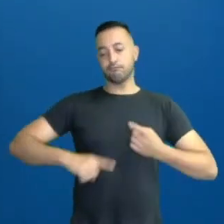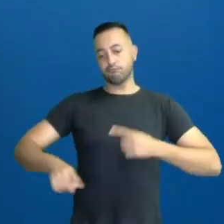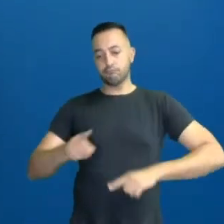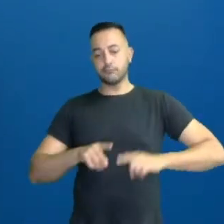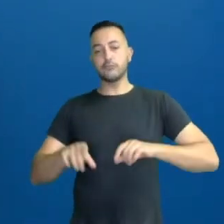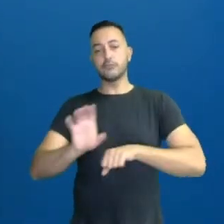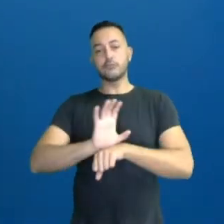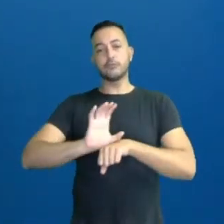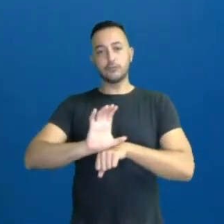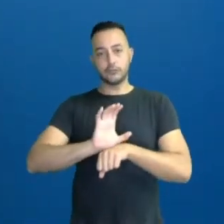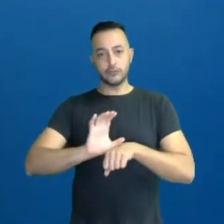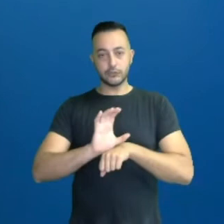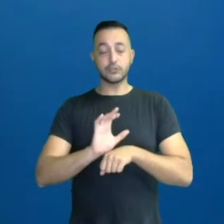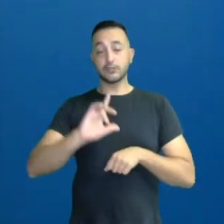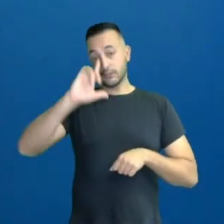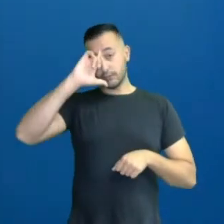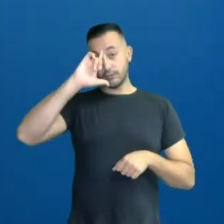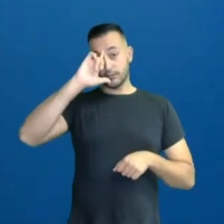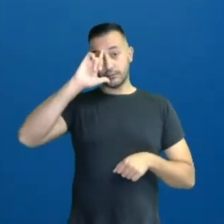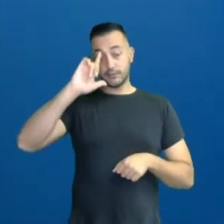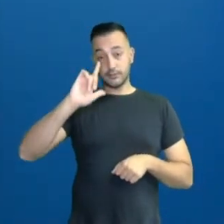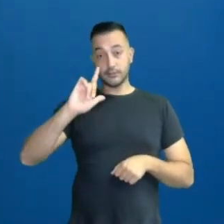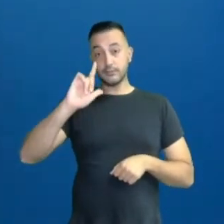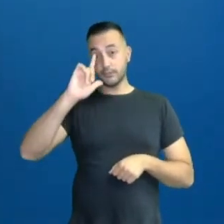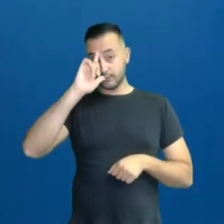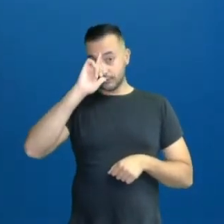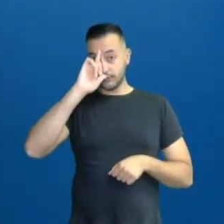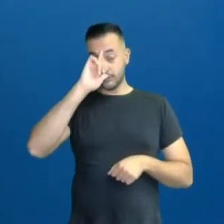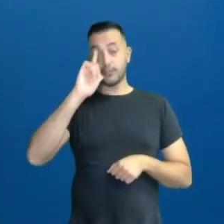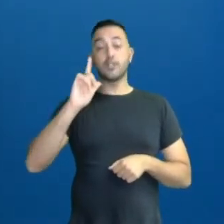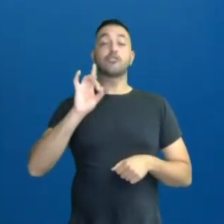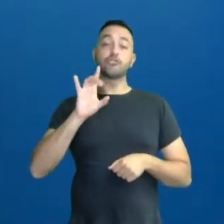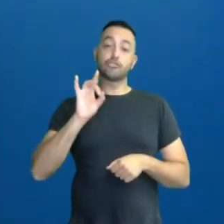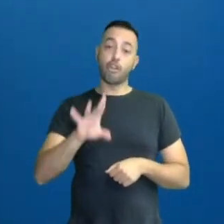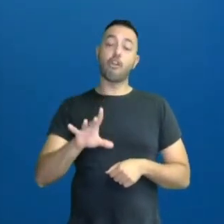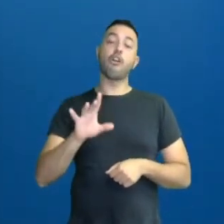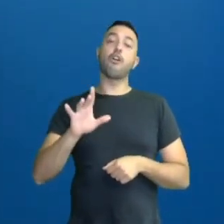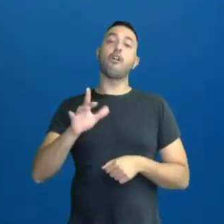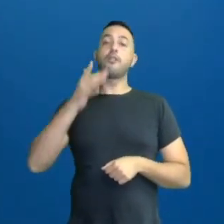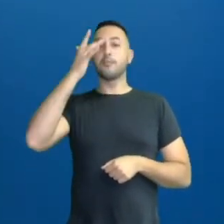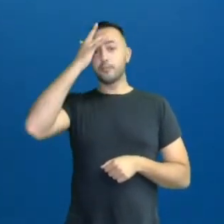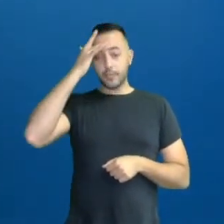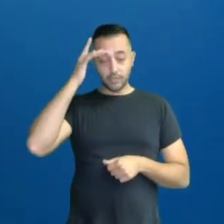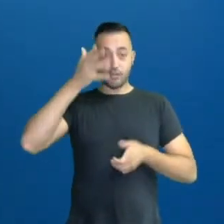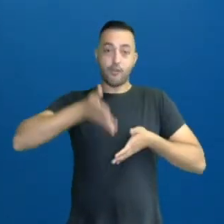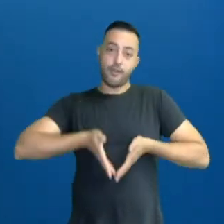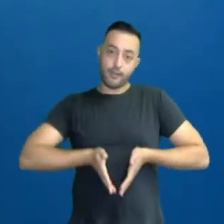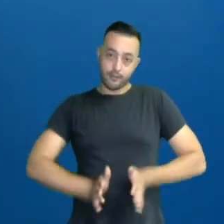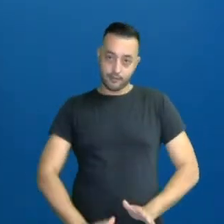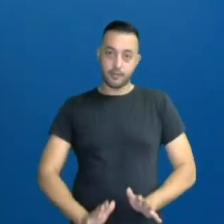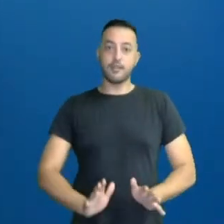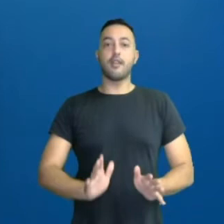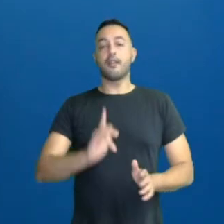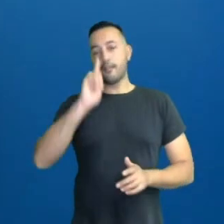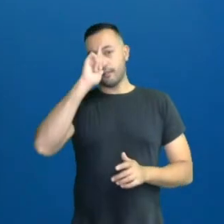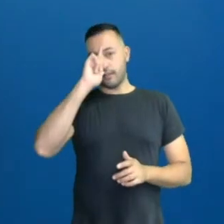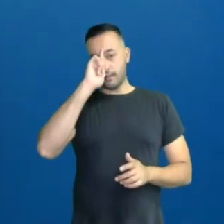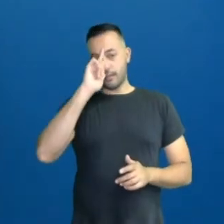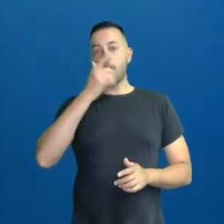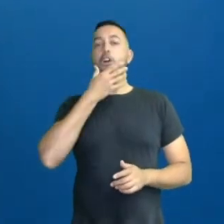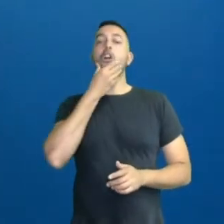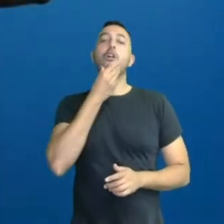uma constituição. Na Grécia, não. Na Grécia eram cidadãos apenas os cidadãos nascidos na